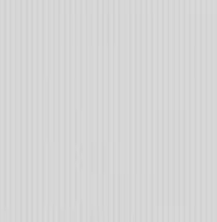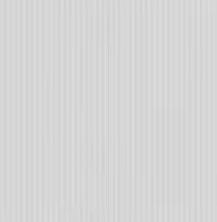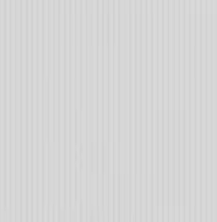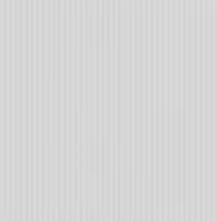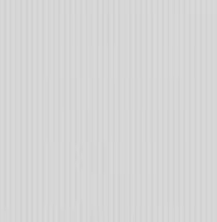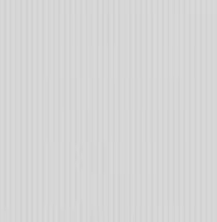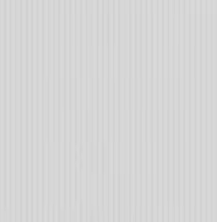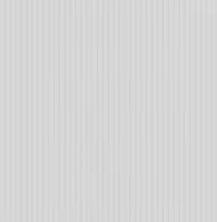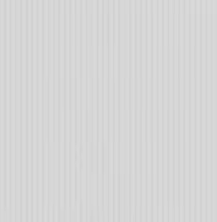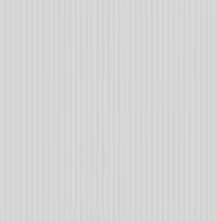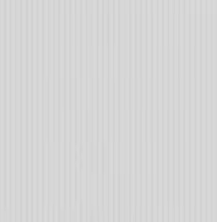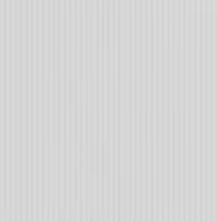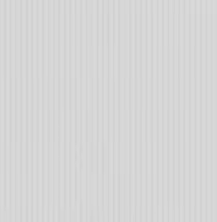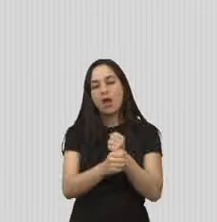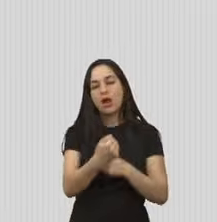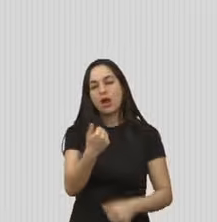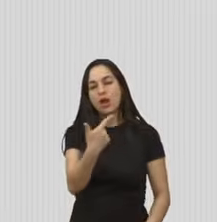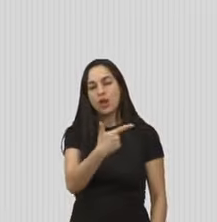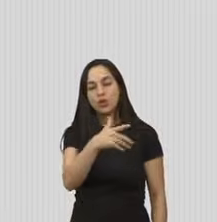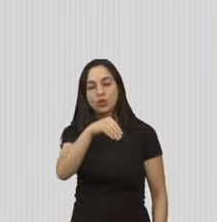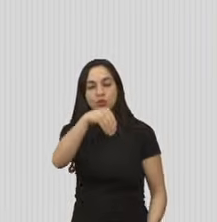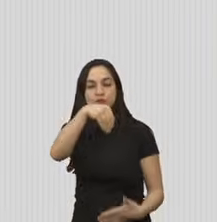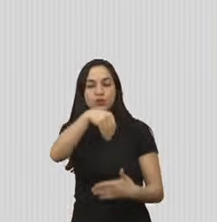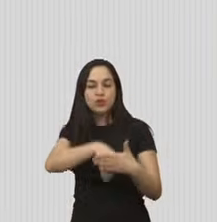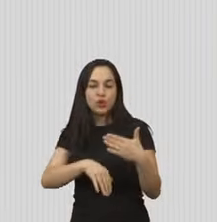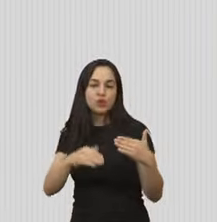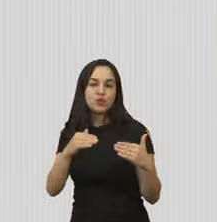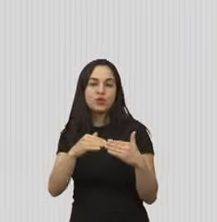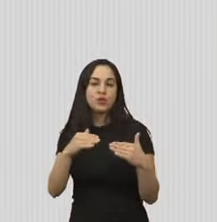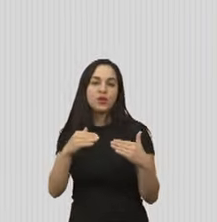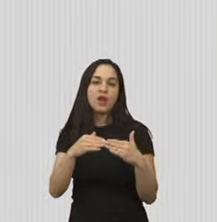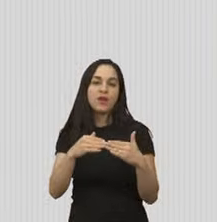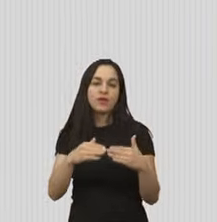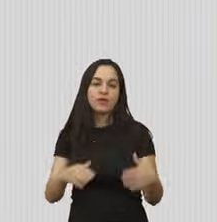foi aprovado por 12 votos favoráveis.